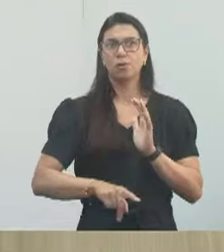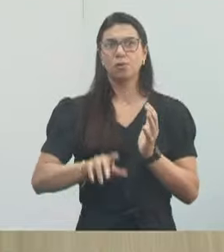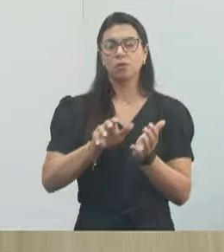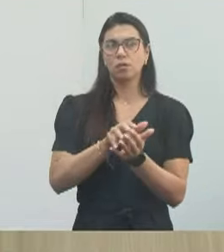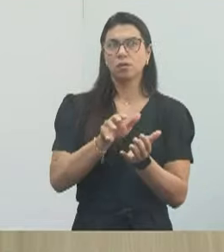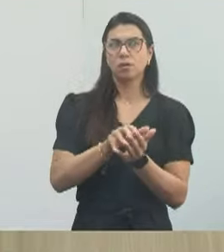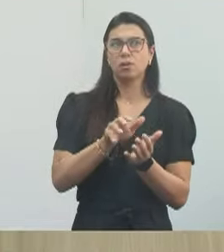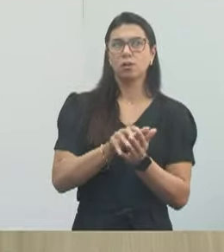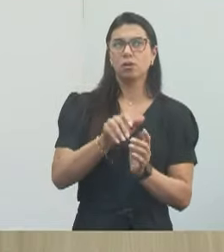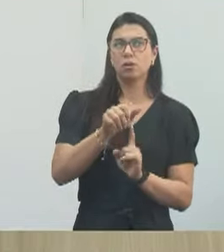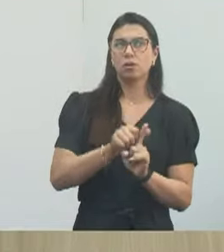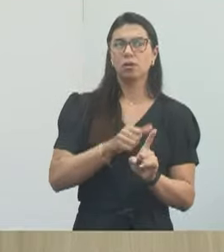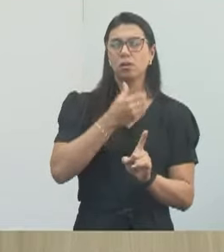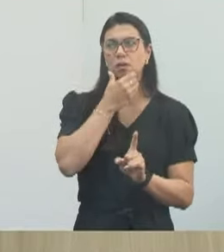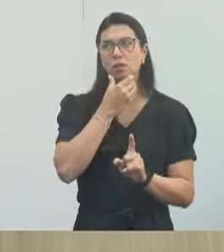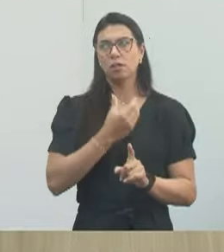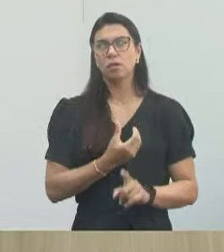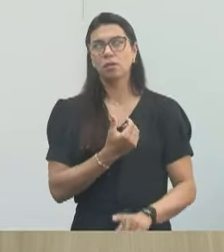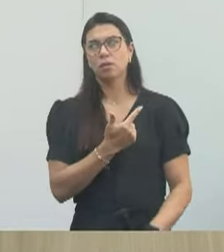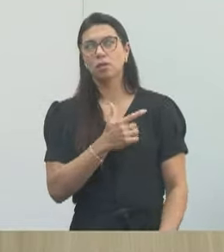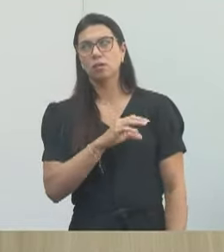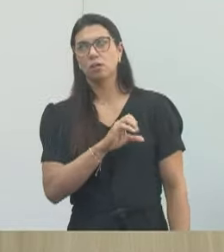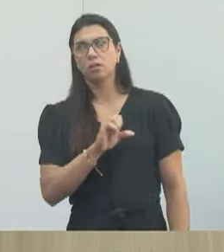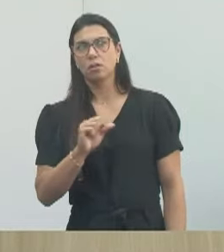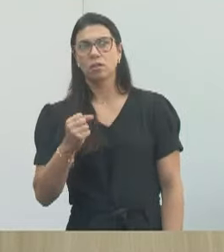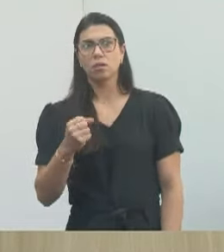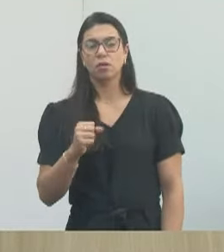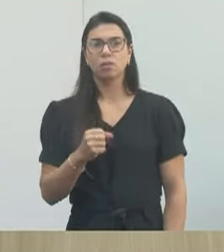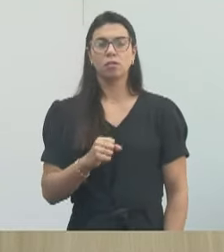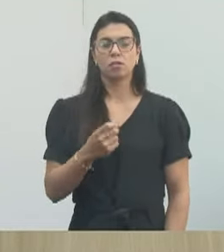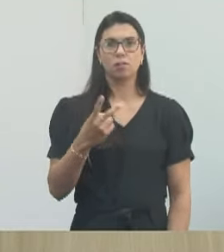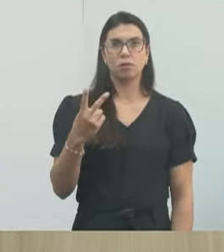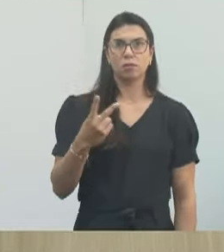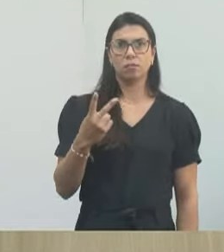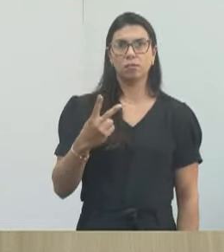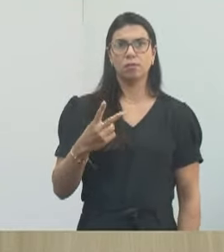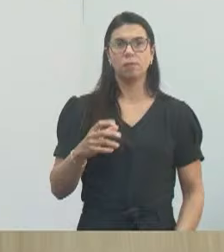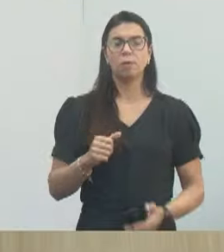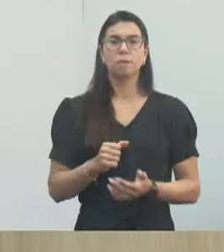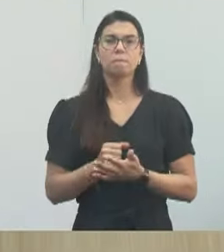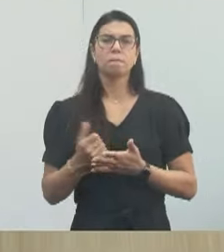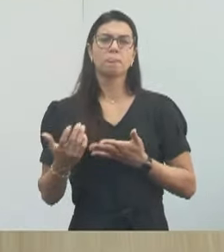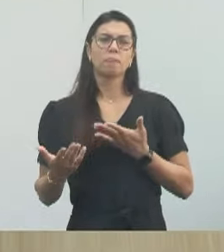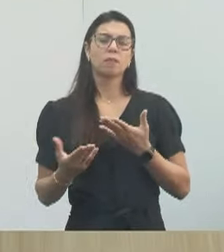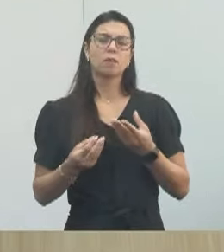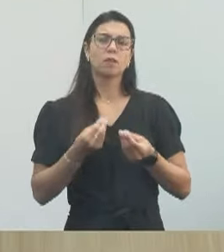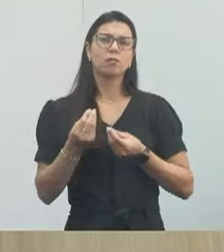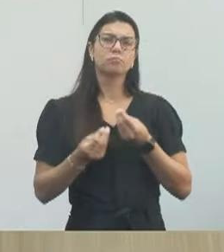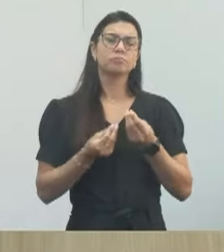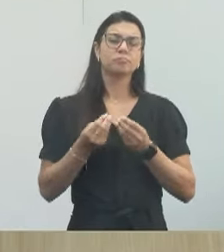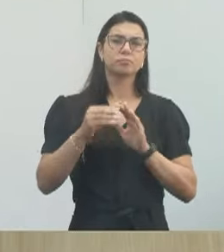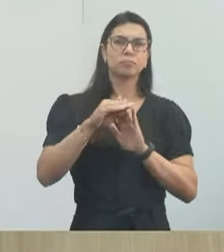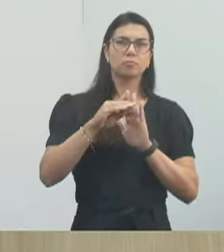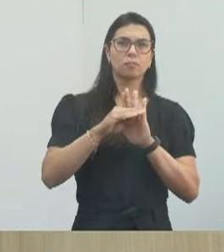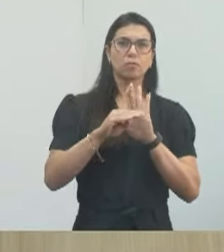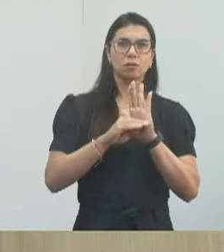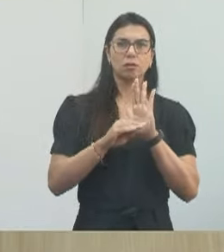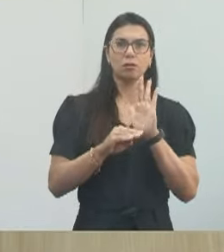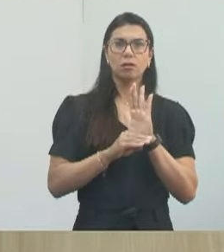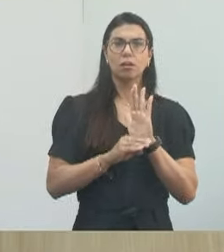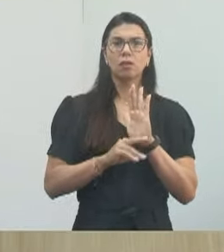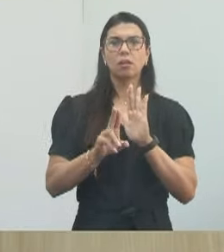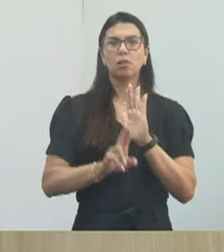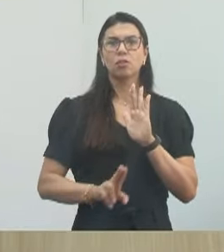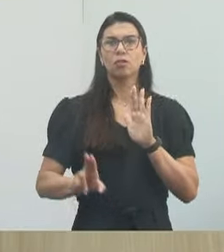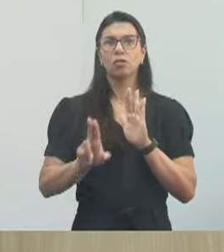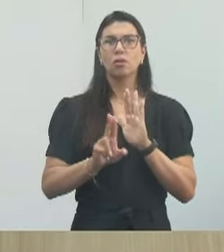dezembro de 2008 dois Qual foi embasamento dos critérios utilizados